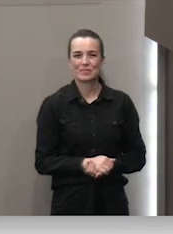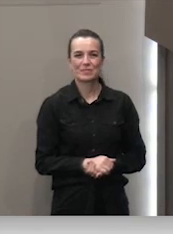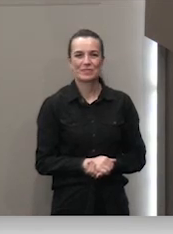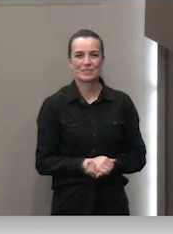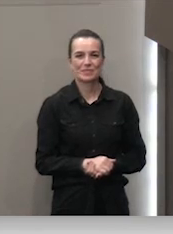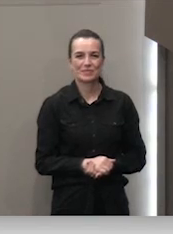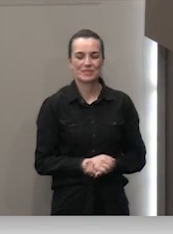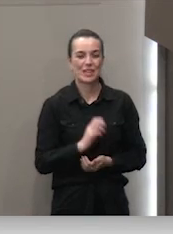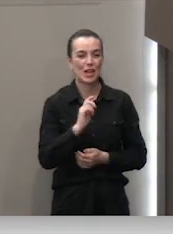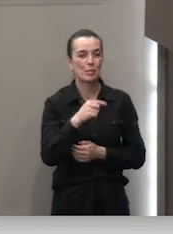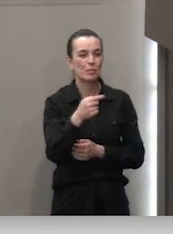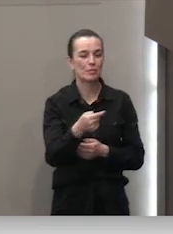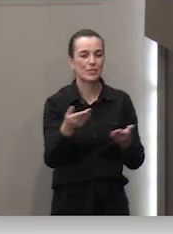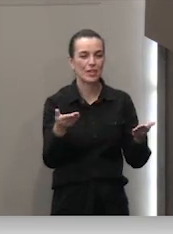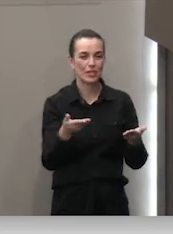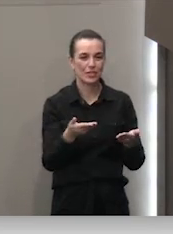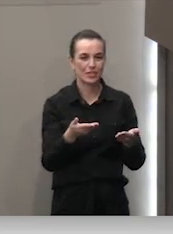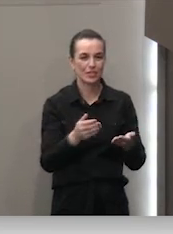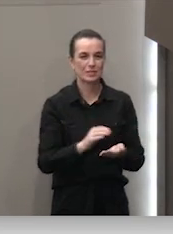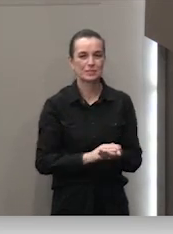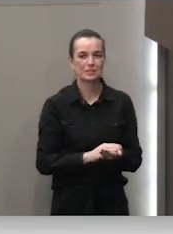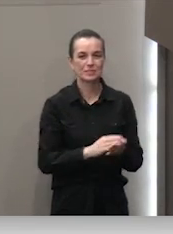Passamos para o espaço da pauta.